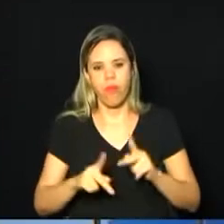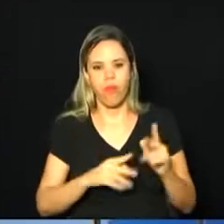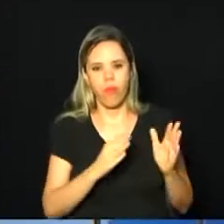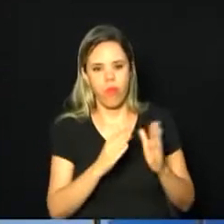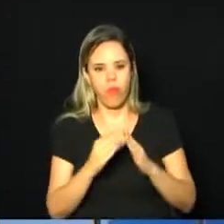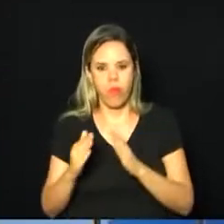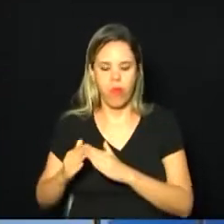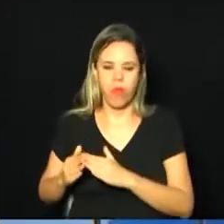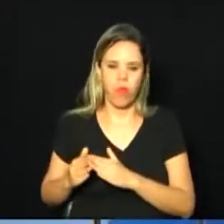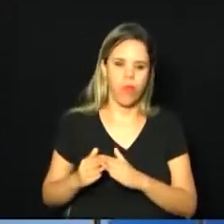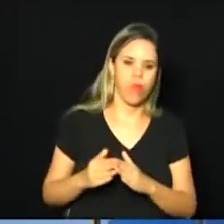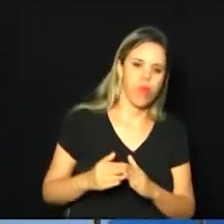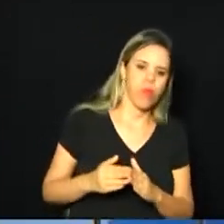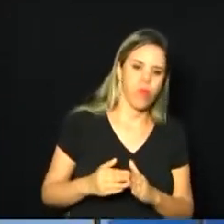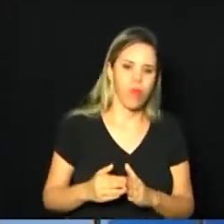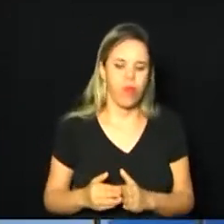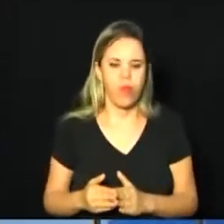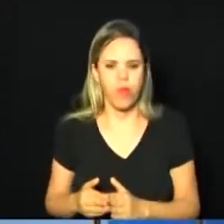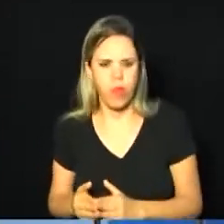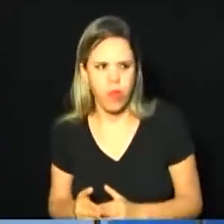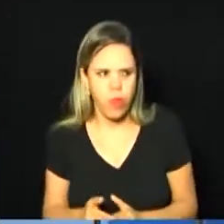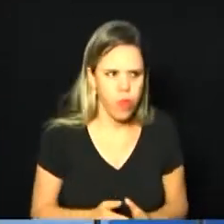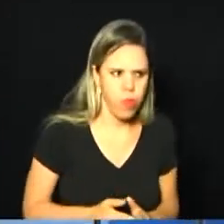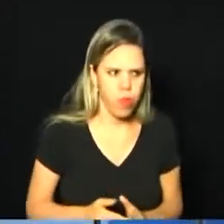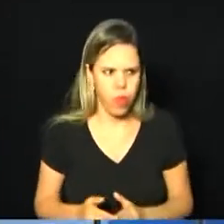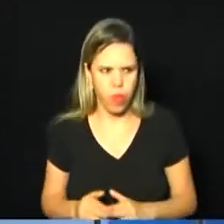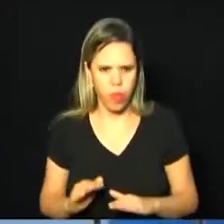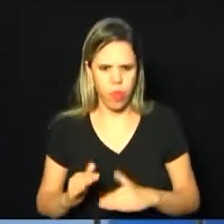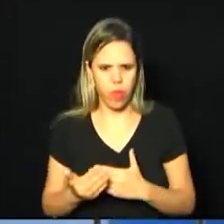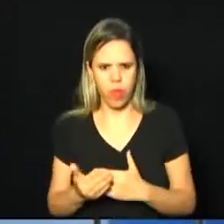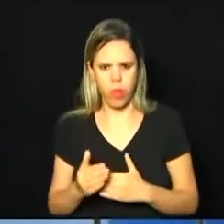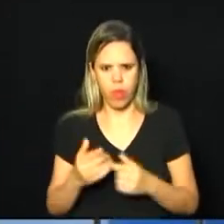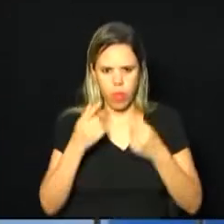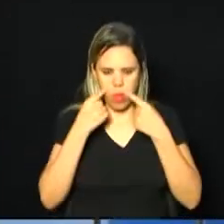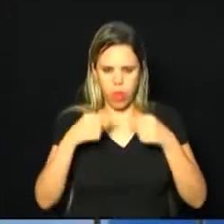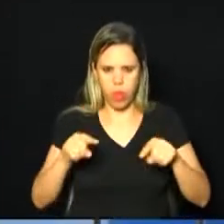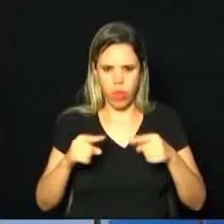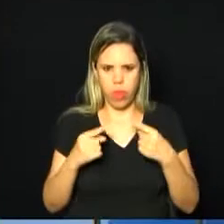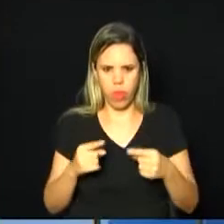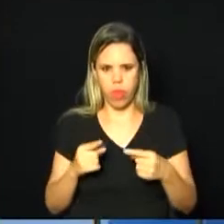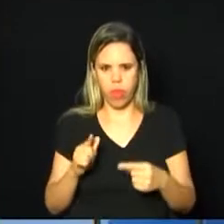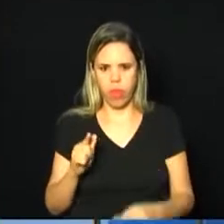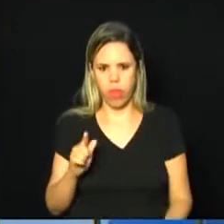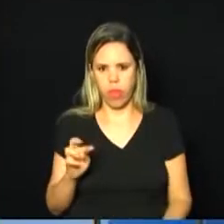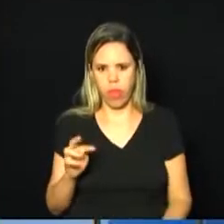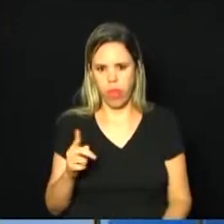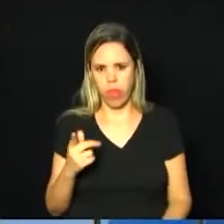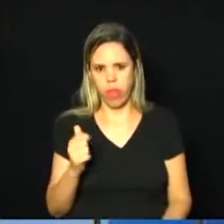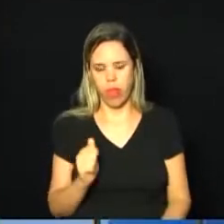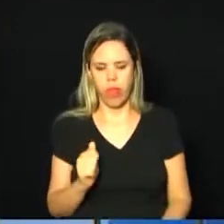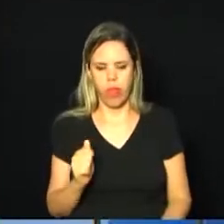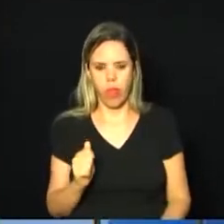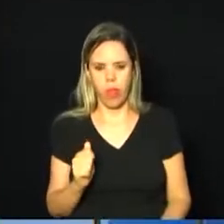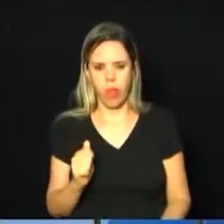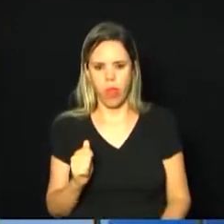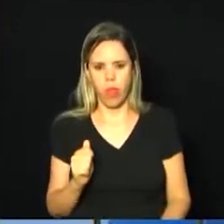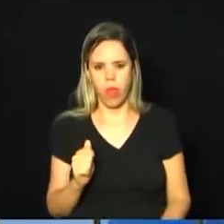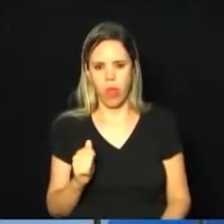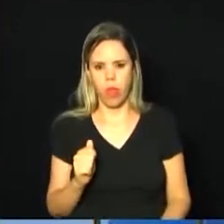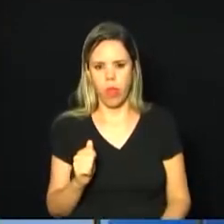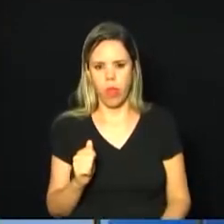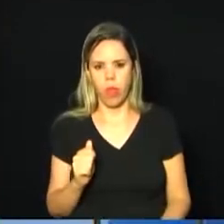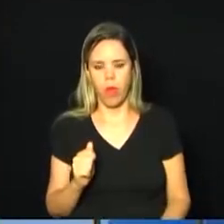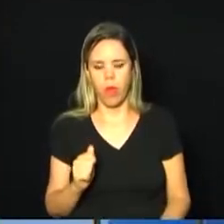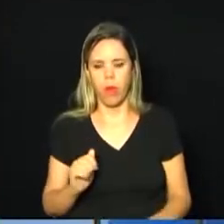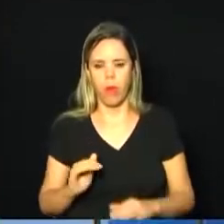da região dos Recanto dos bairros Carlos Gomes gargantilha Recanto dos Dourados e